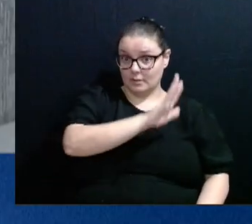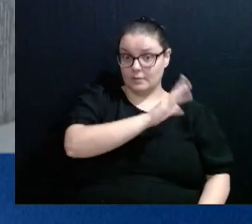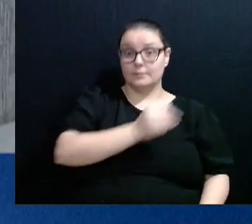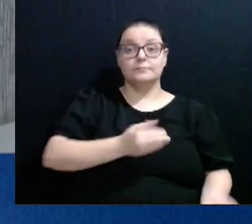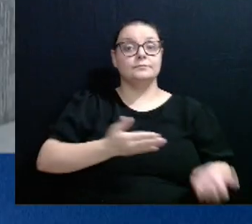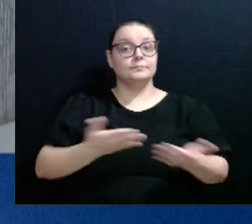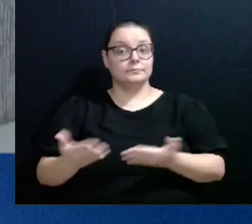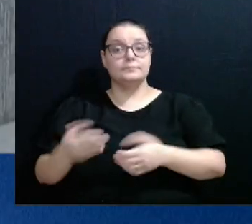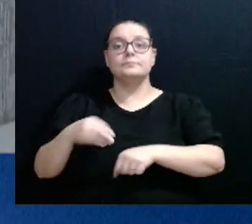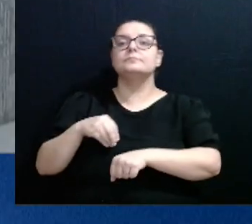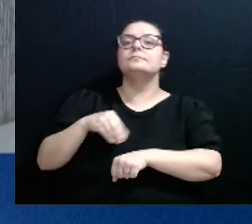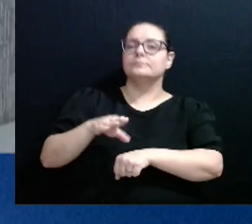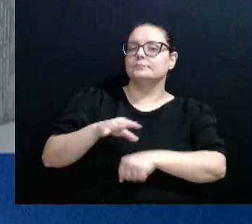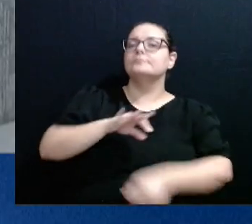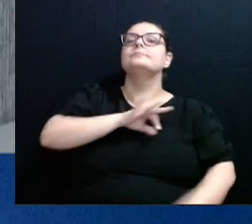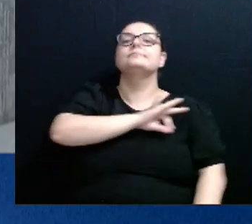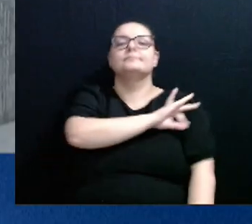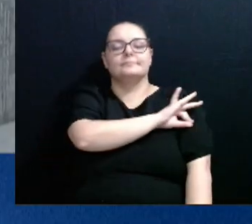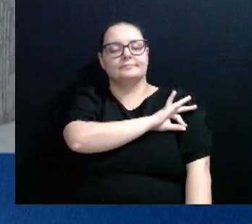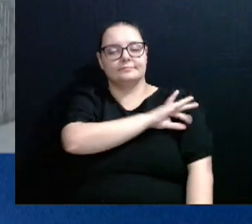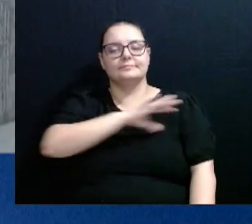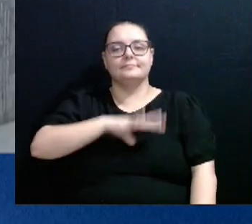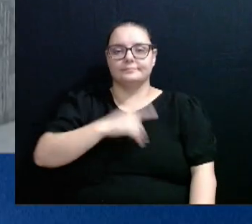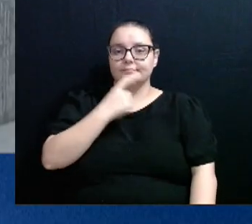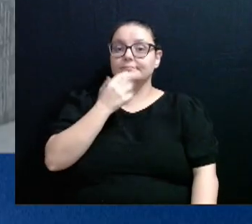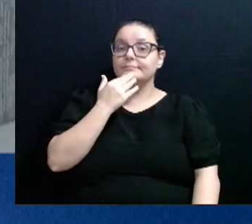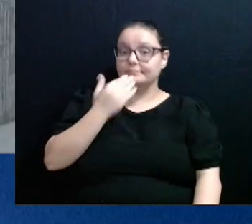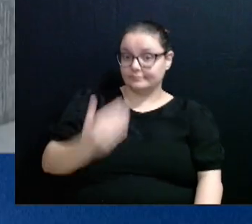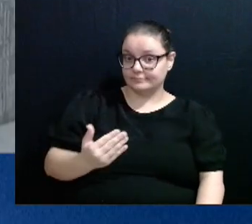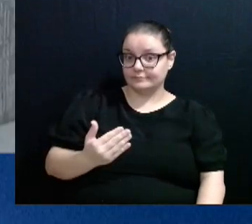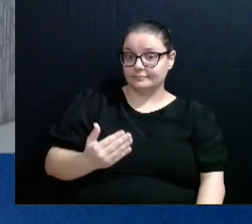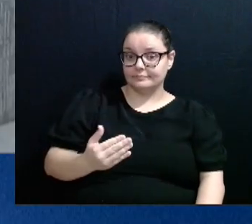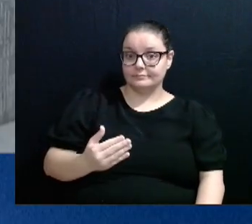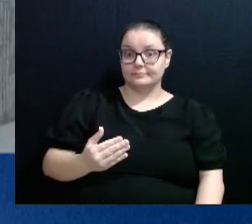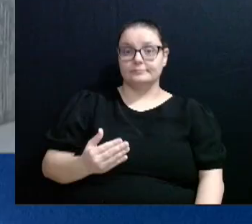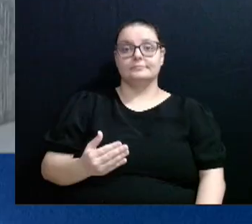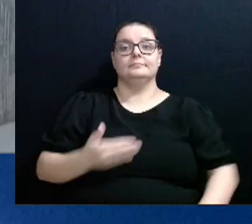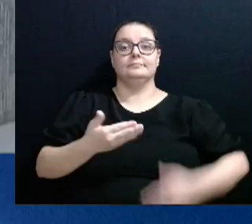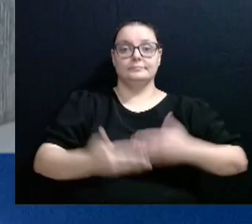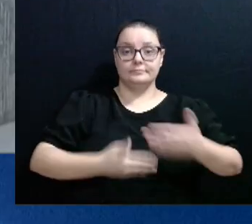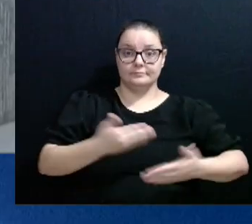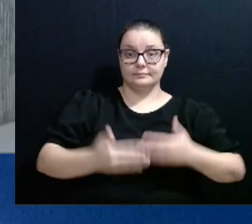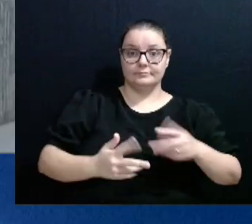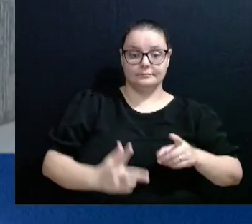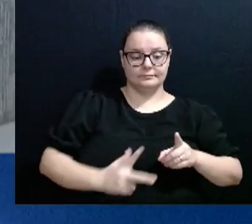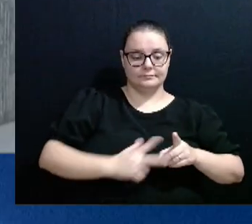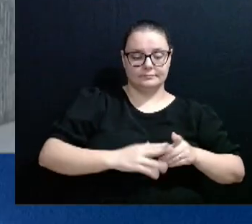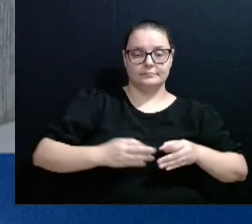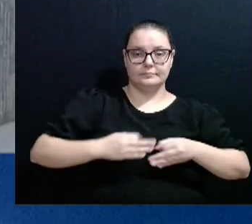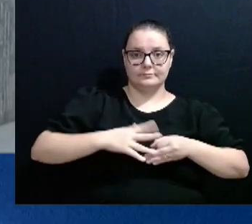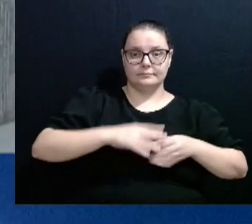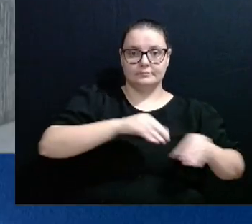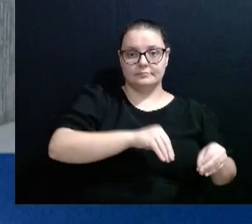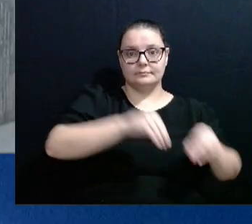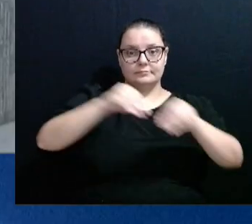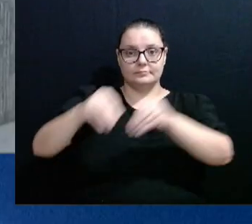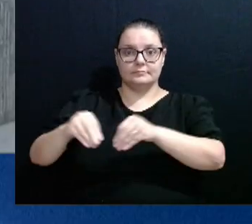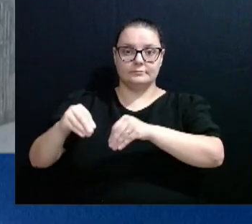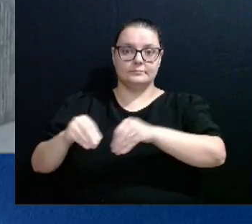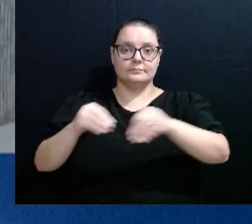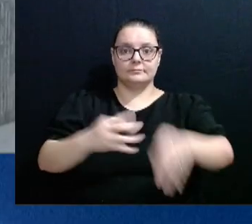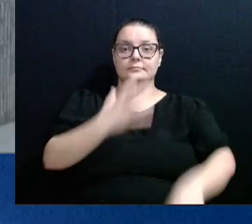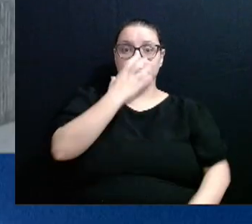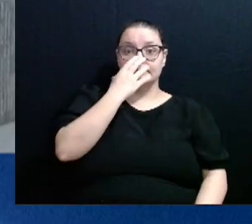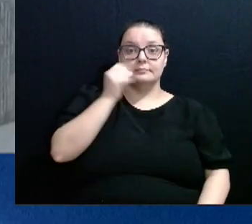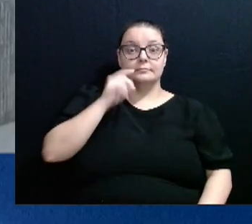à Prefeitura de Campinas, solicitando o deslocamento do serviço de castração gratuito de cães e gatos para atender uma demanda